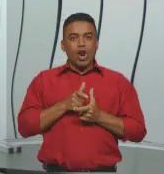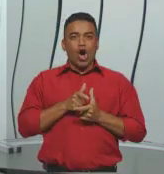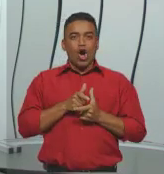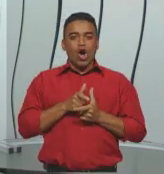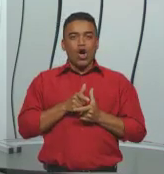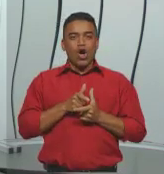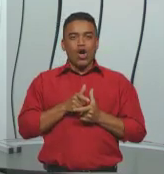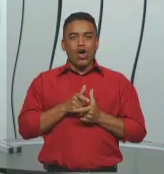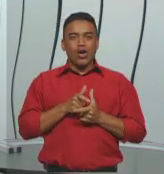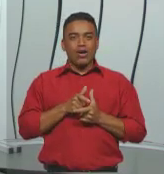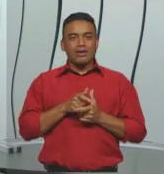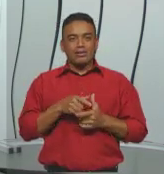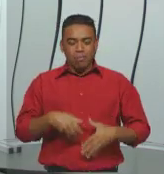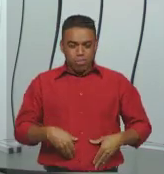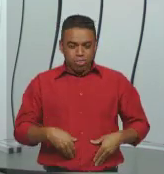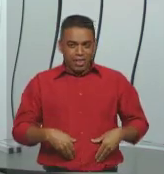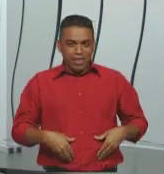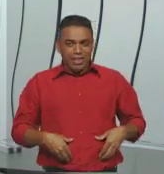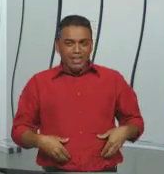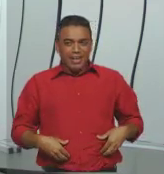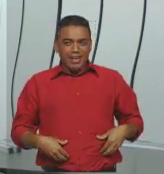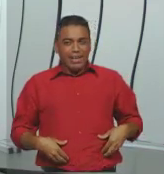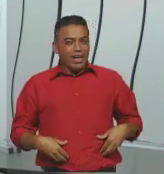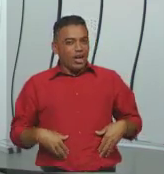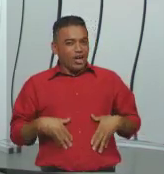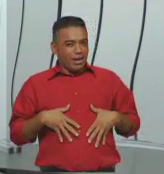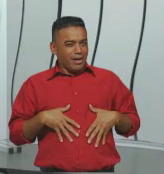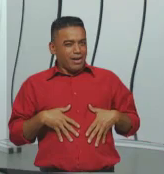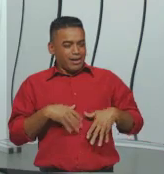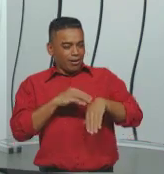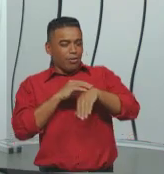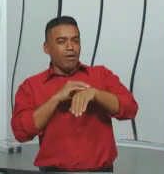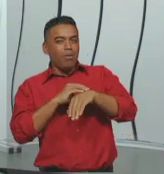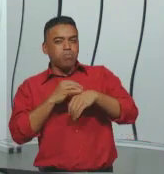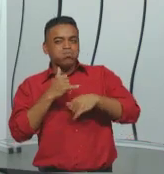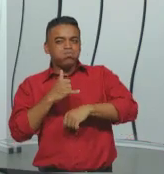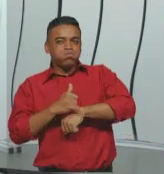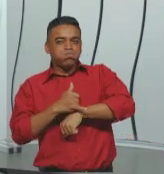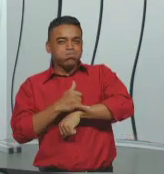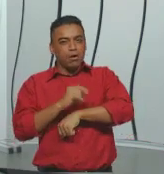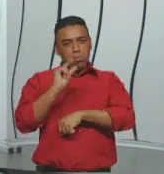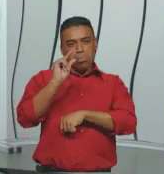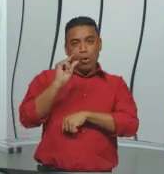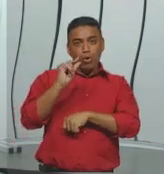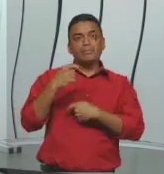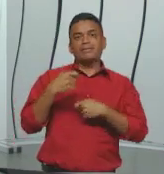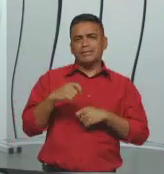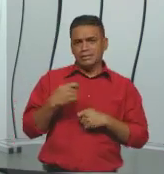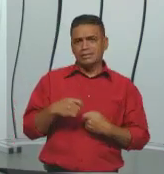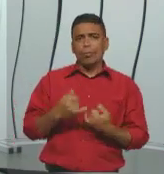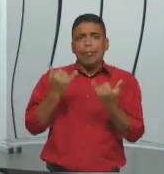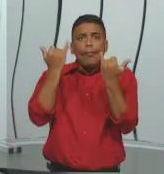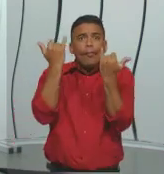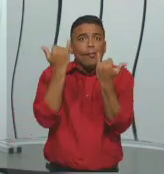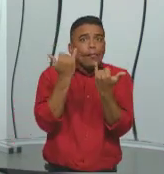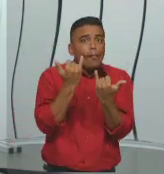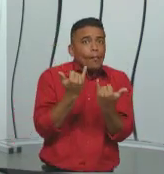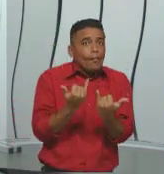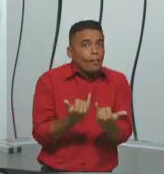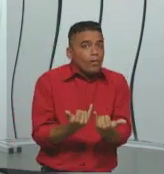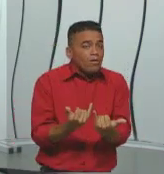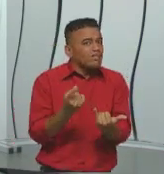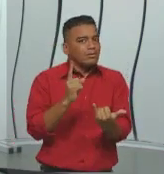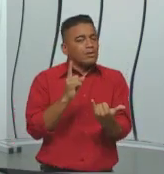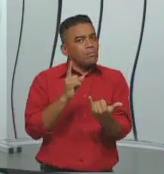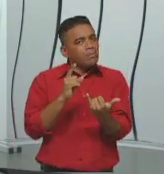não acha ruim daquela pequena gordurinha não. Aquela gordurinha no seu corpo é necessária, todo mundo tem que ter gordura no corpo, claro, nos seus devidos